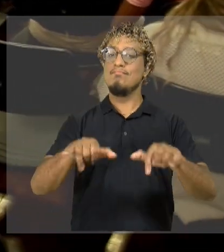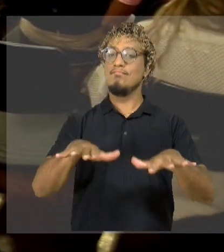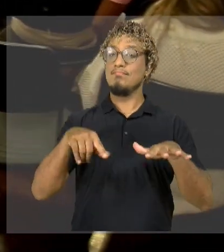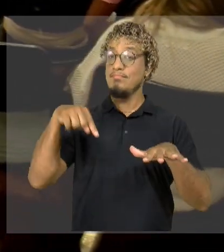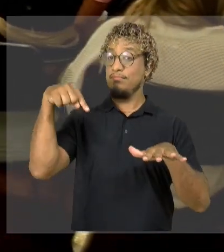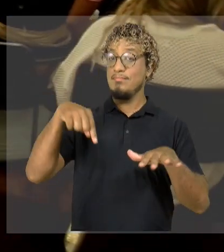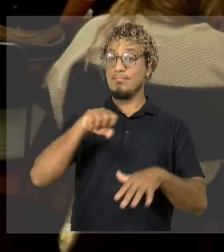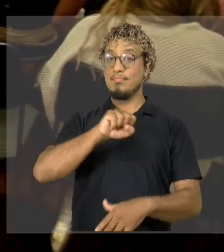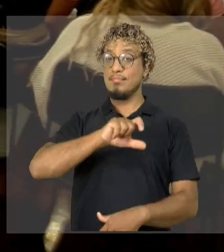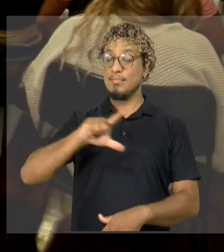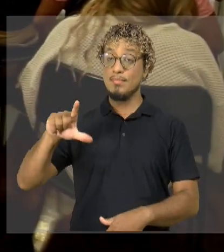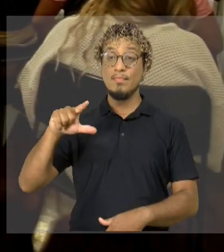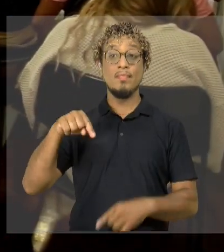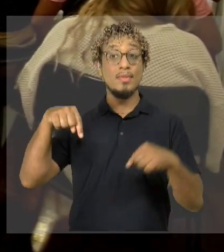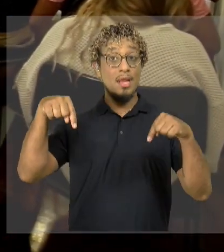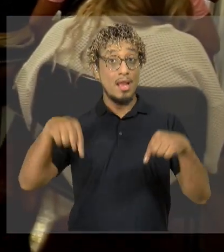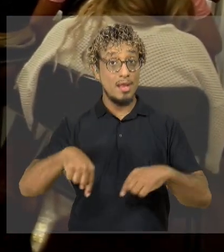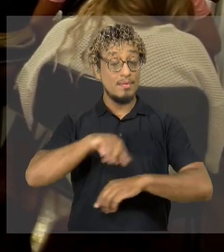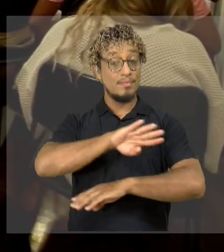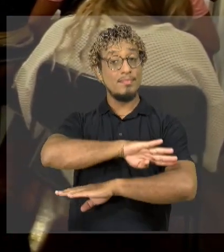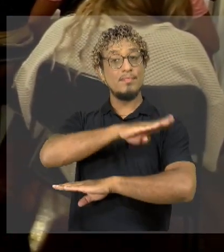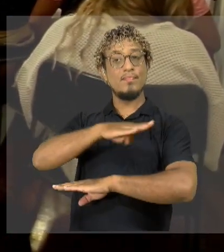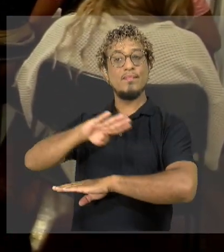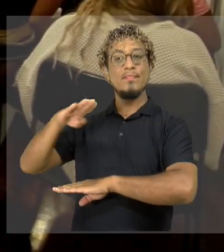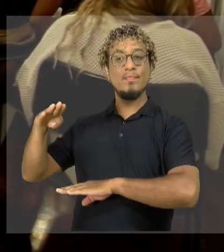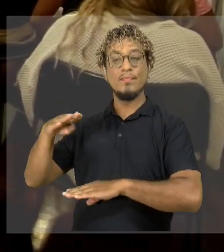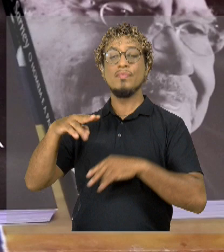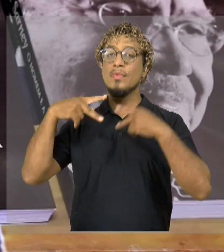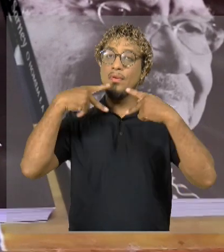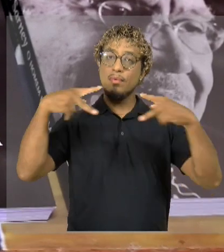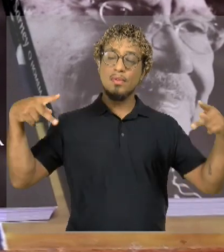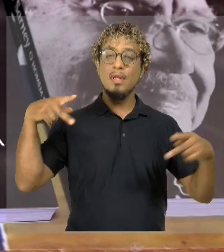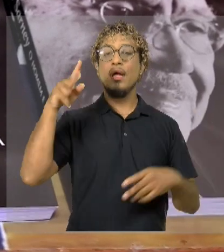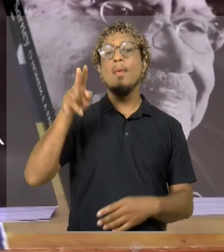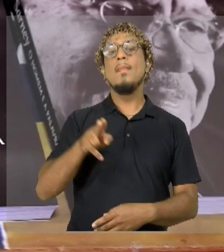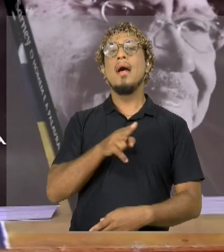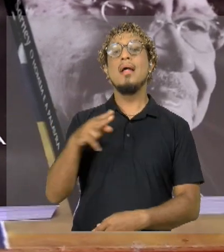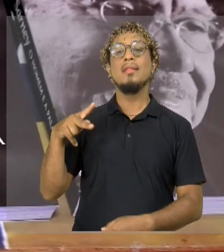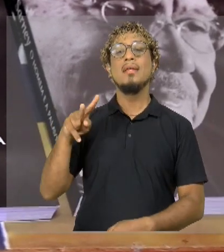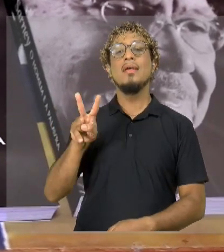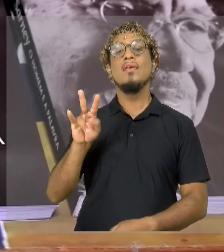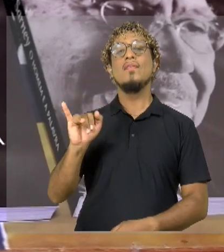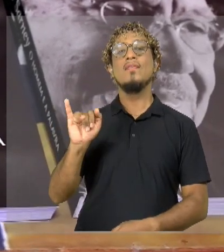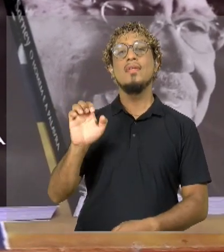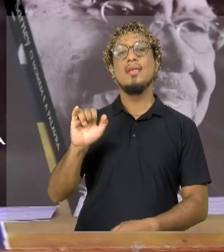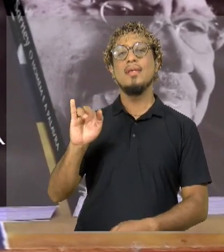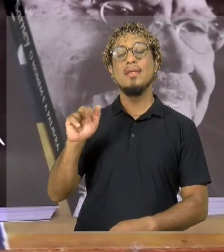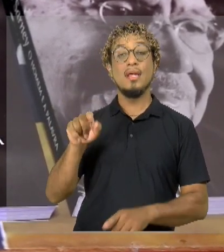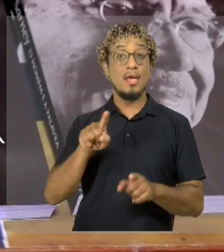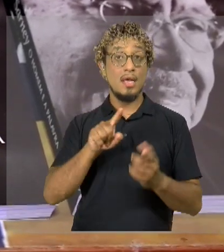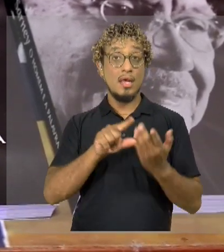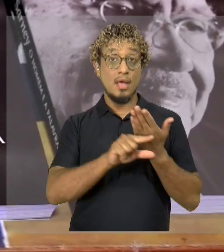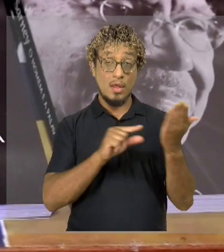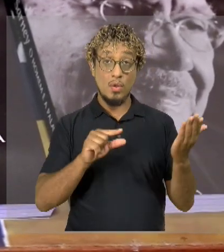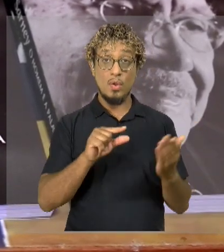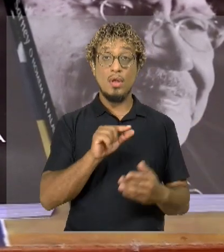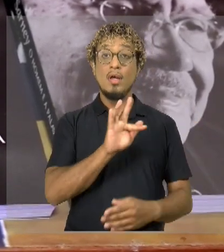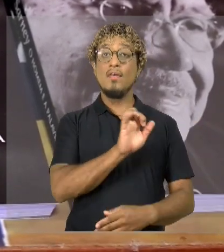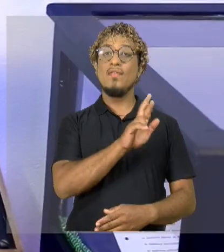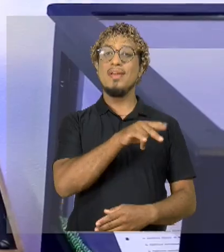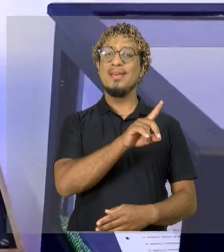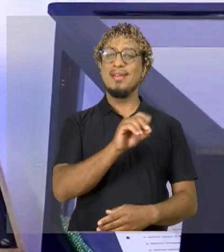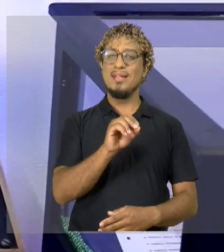Luís, justamente aqui no convento onde pregou o padre Vieira, que, como disse Fernando Pessoa, é o imperador da